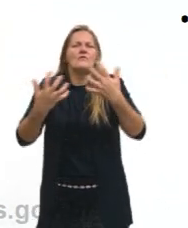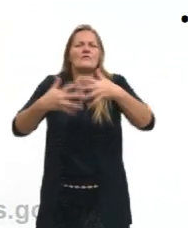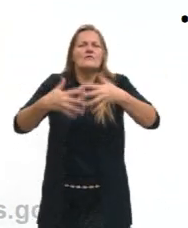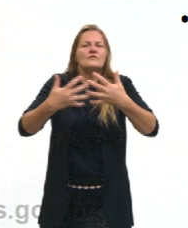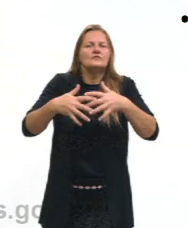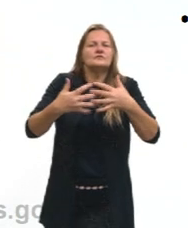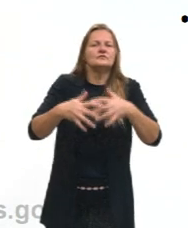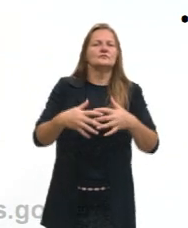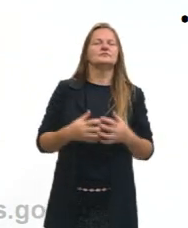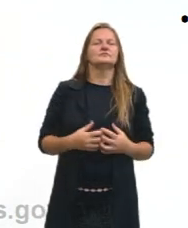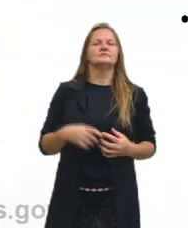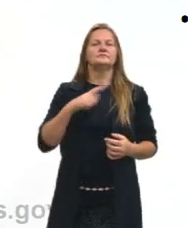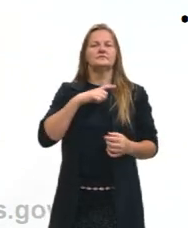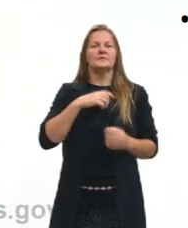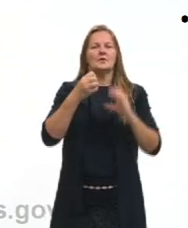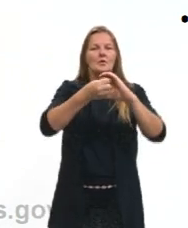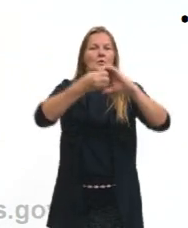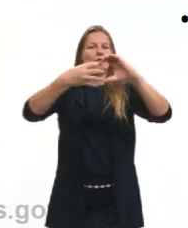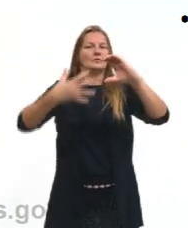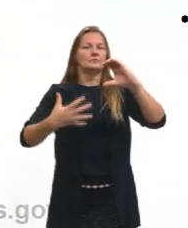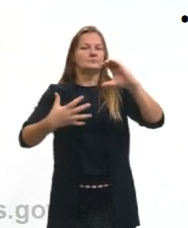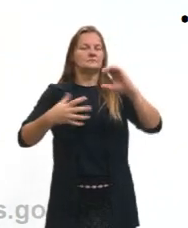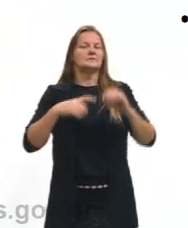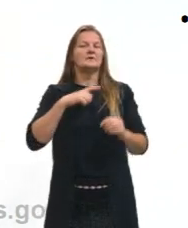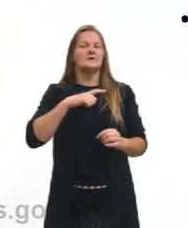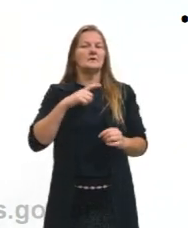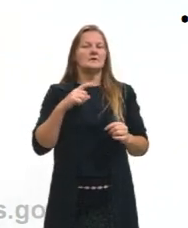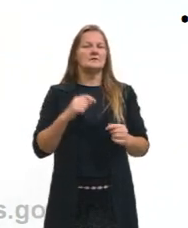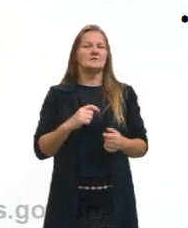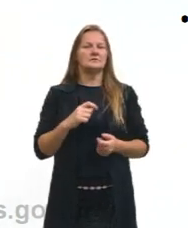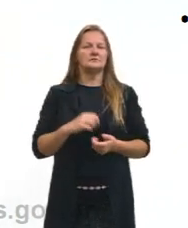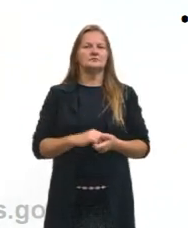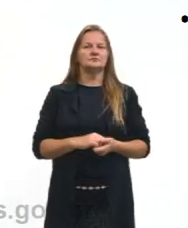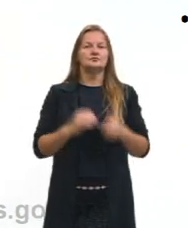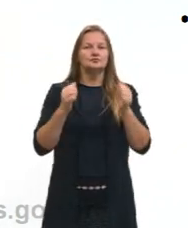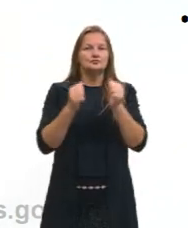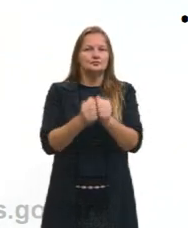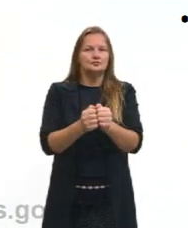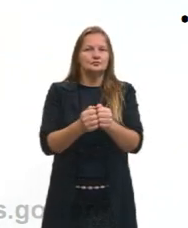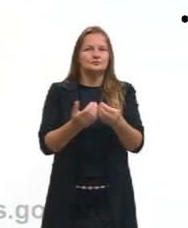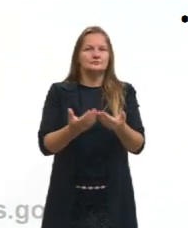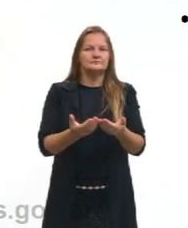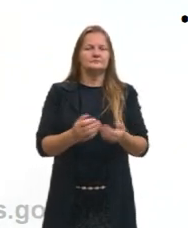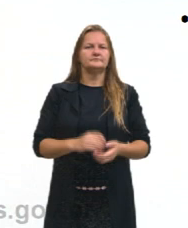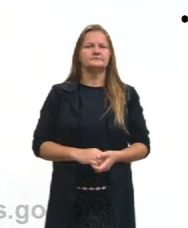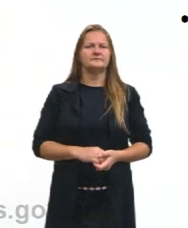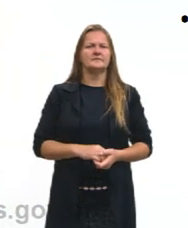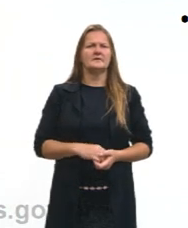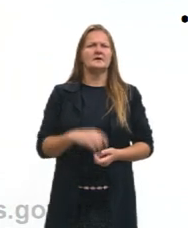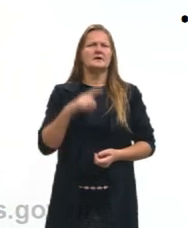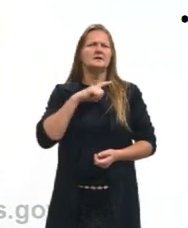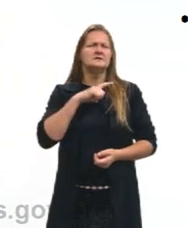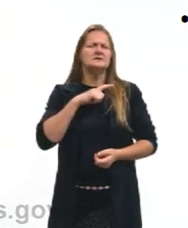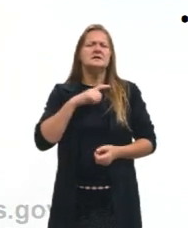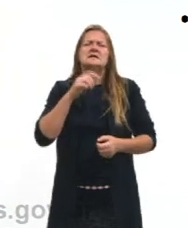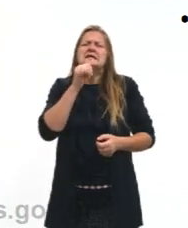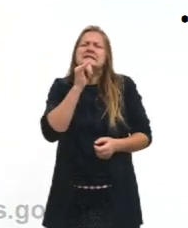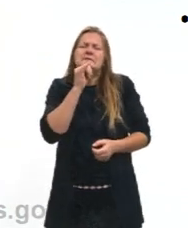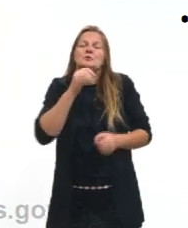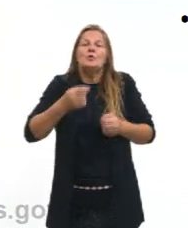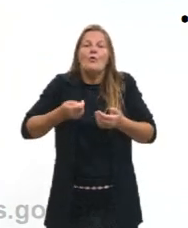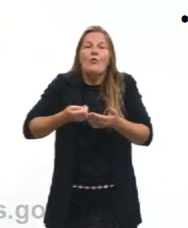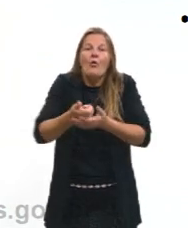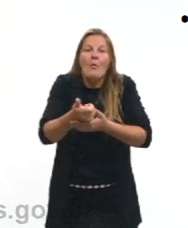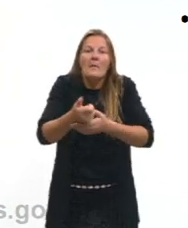e por quê que é feito essa classificação Vamos às compras junto se nós irmos às compras no supermercado